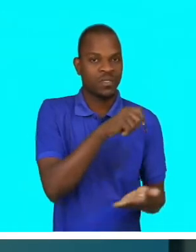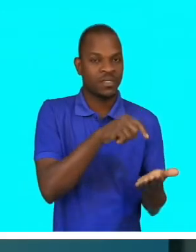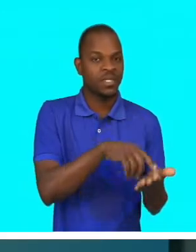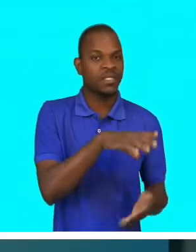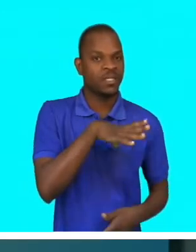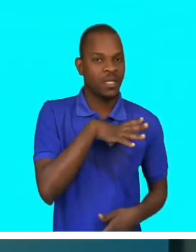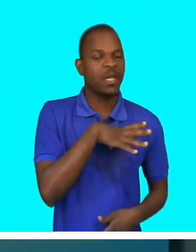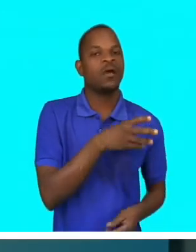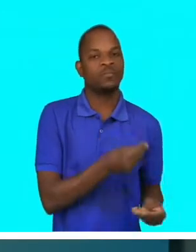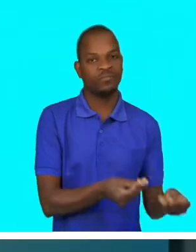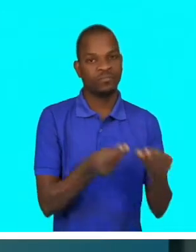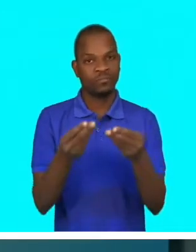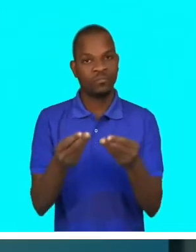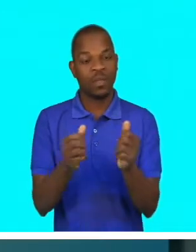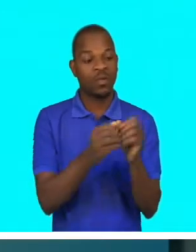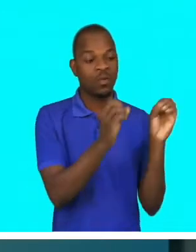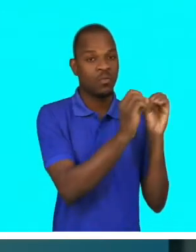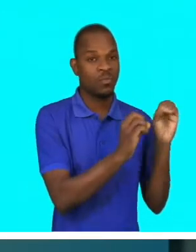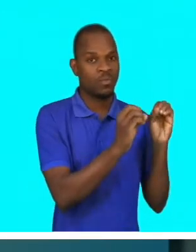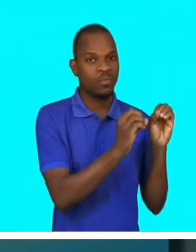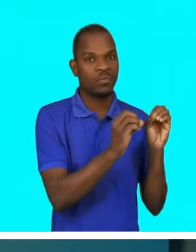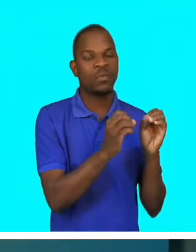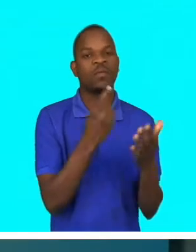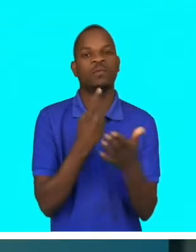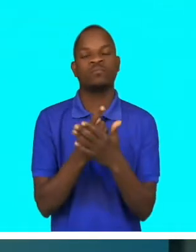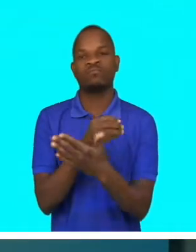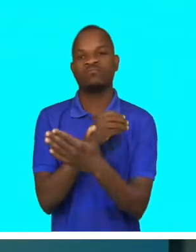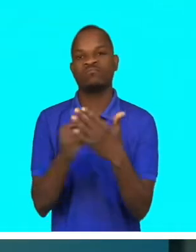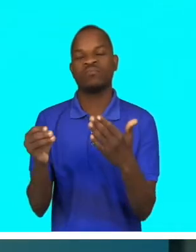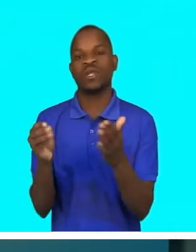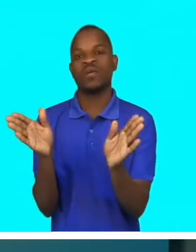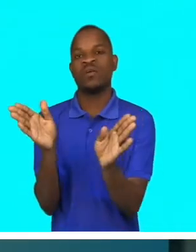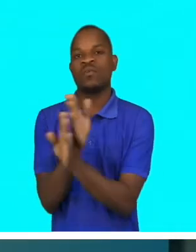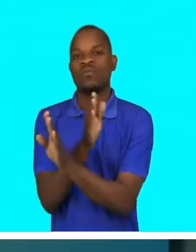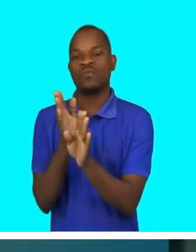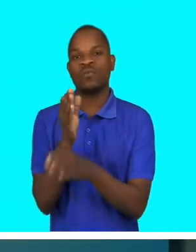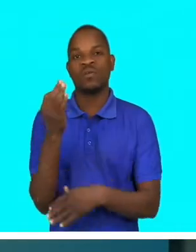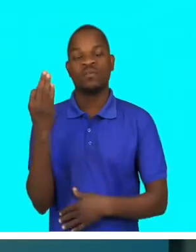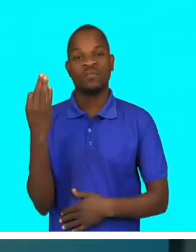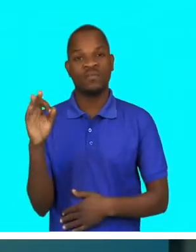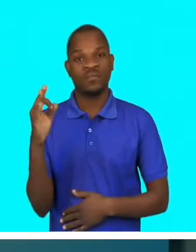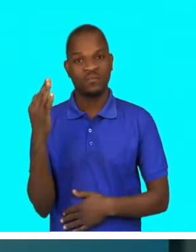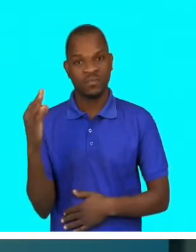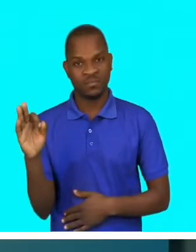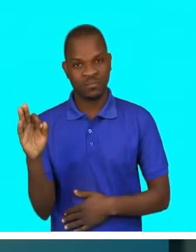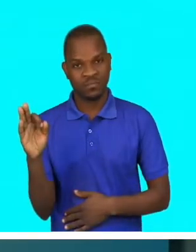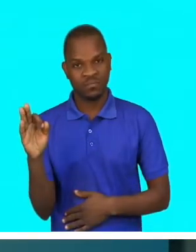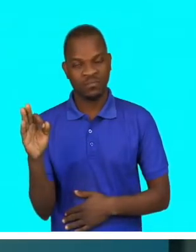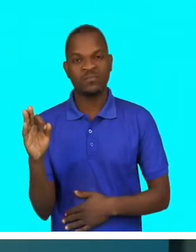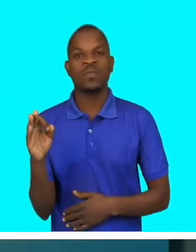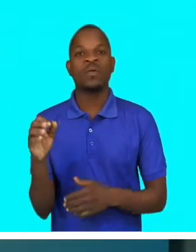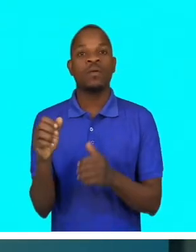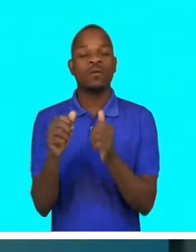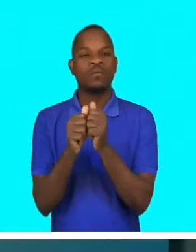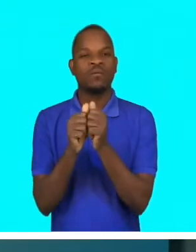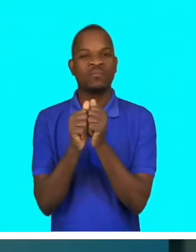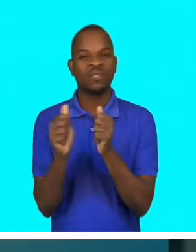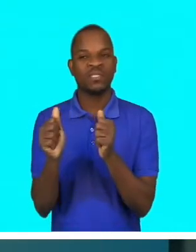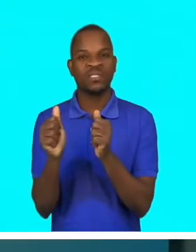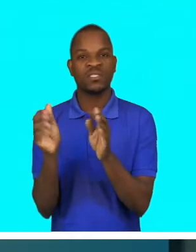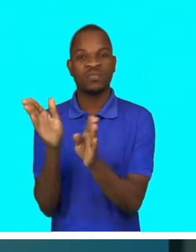tiver no hospital central, é dado no hospital central. Se não tiver, é comprar nos hospitais fora, nas